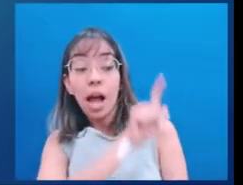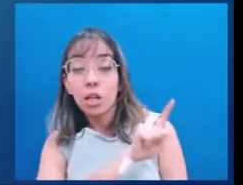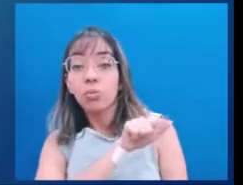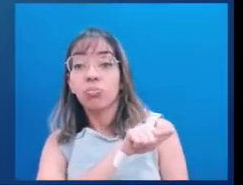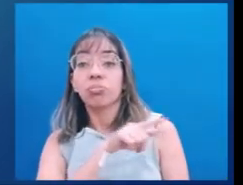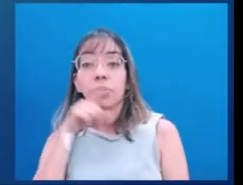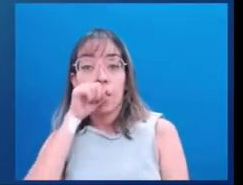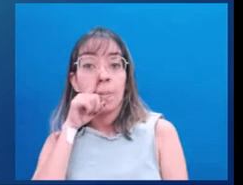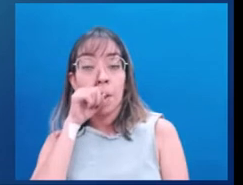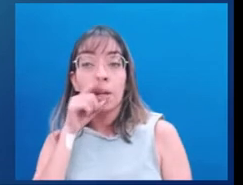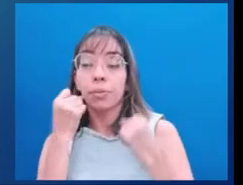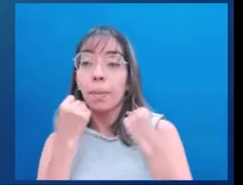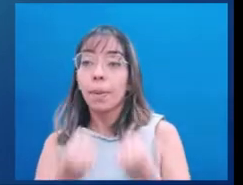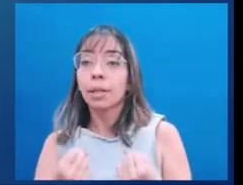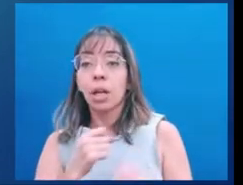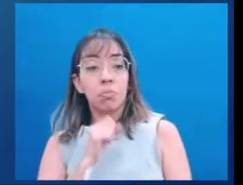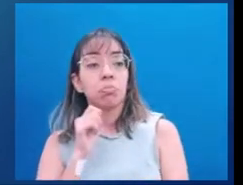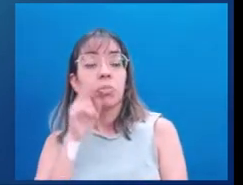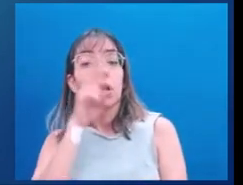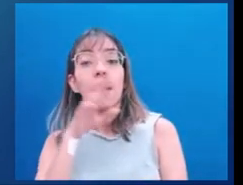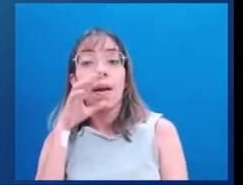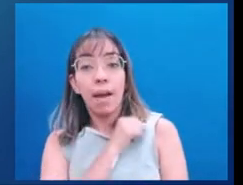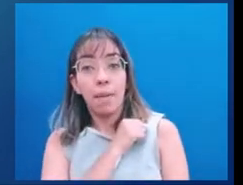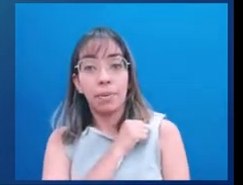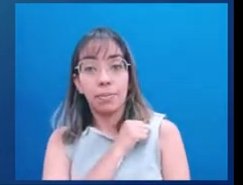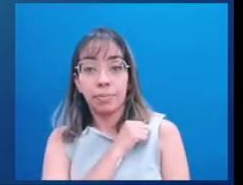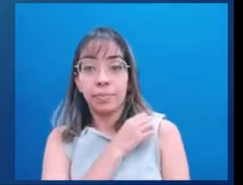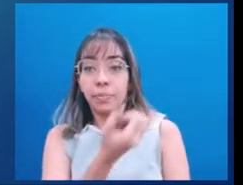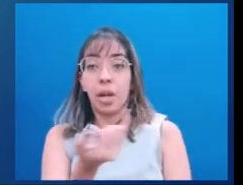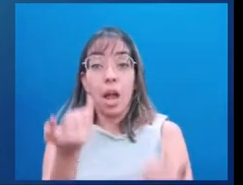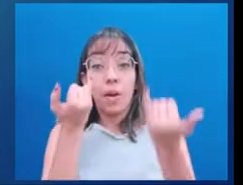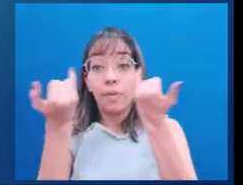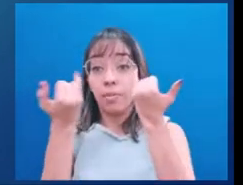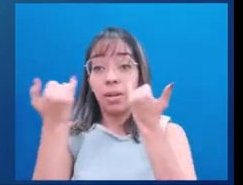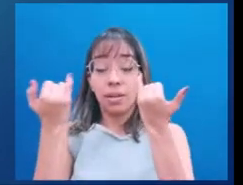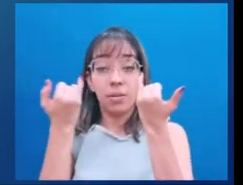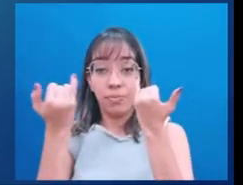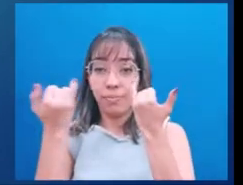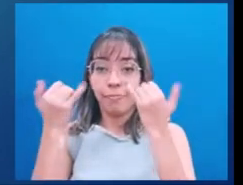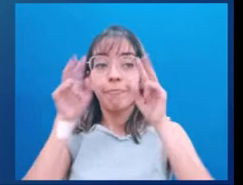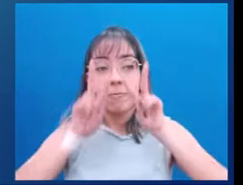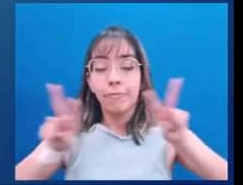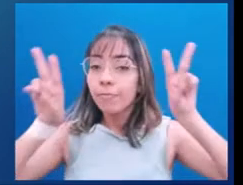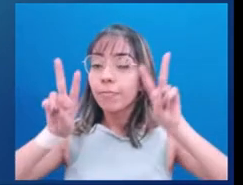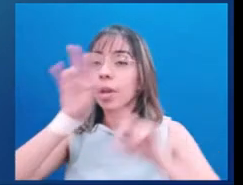bem elevado, ou seja, eu consigo ler essa informação rapidamente, eu já tenho